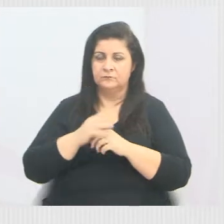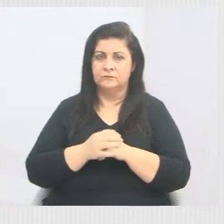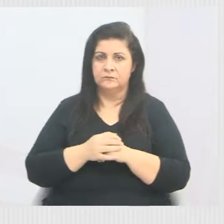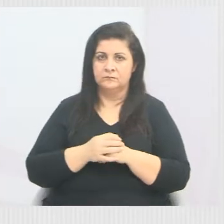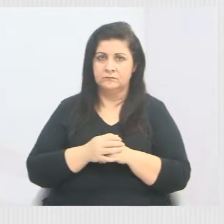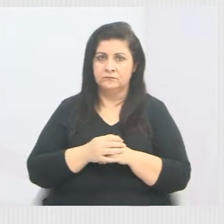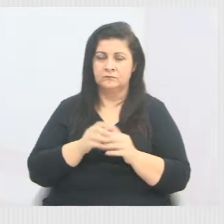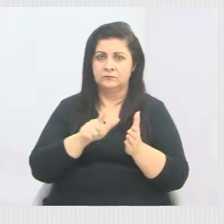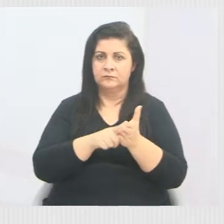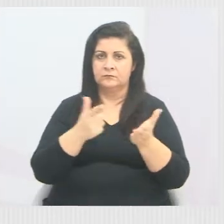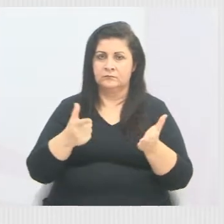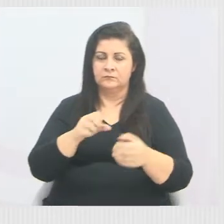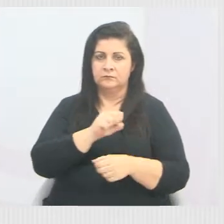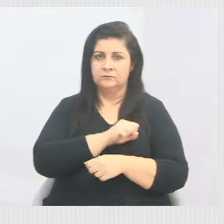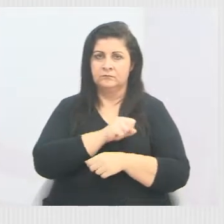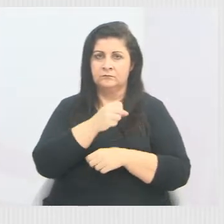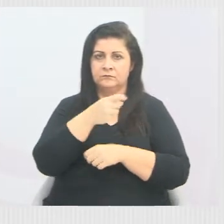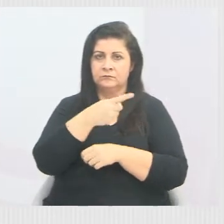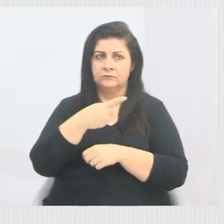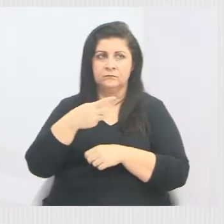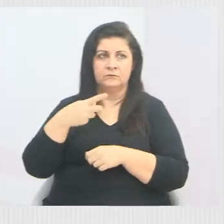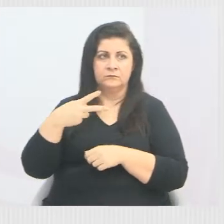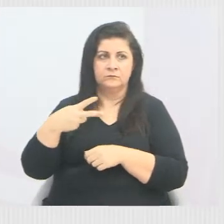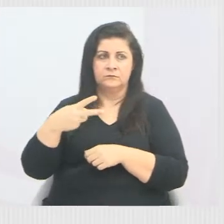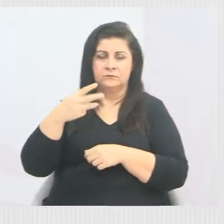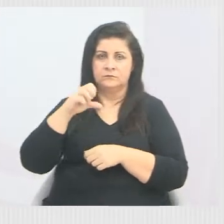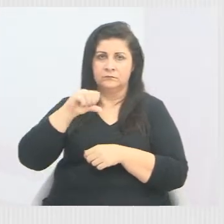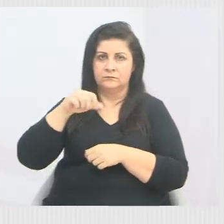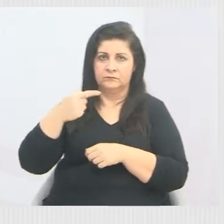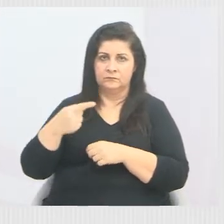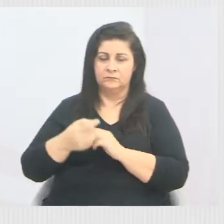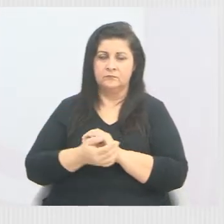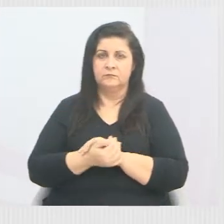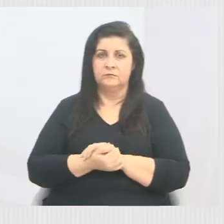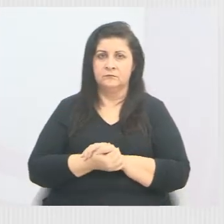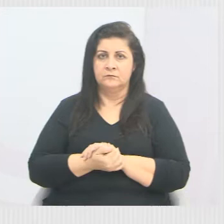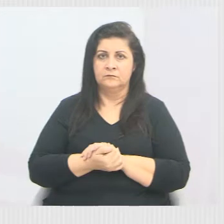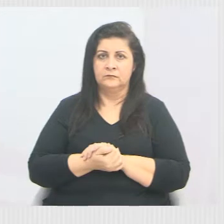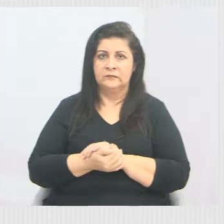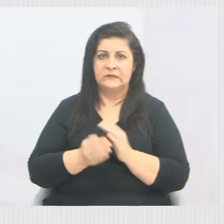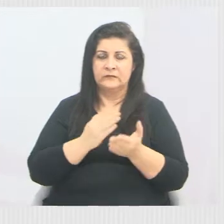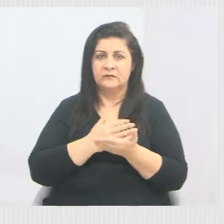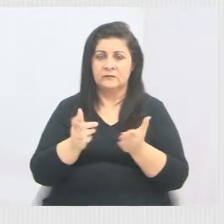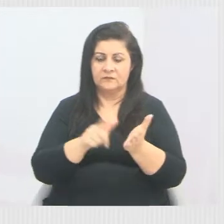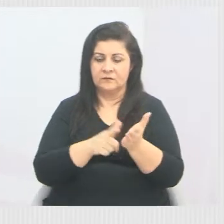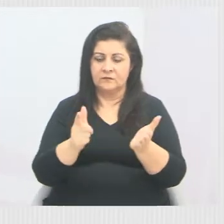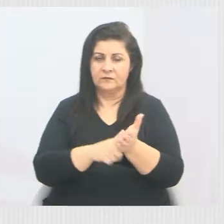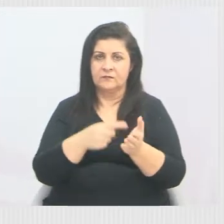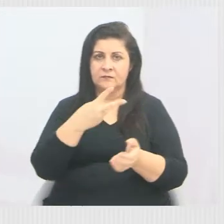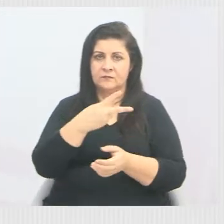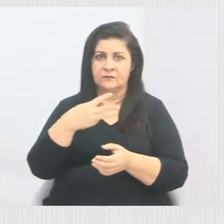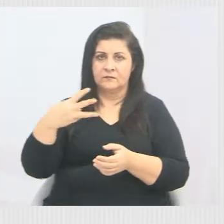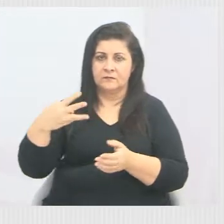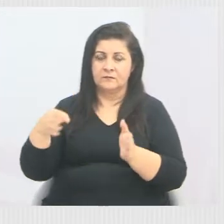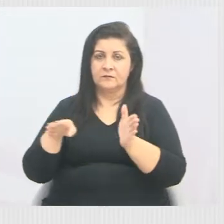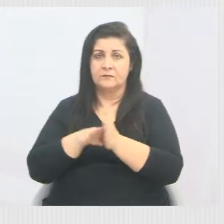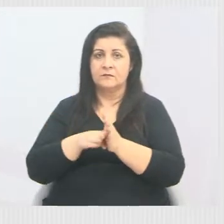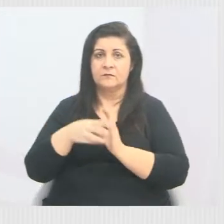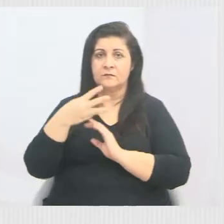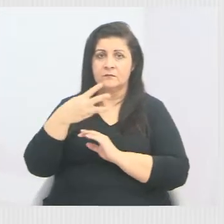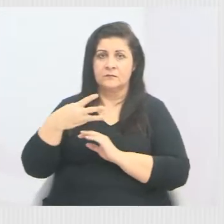número 1391, de 21 de maio de 2021, a partir das páginas 23 até as